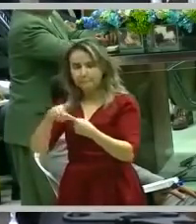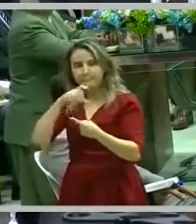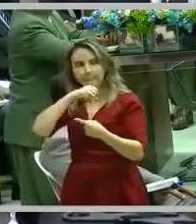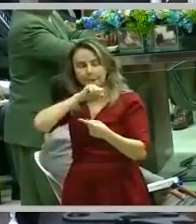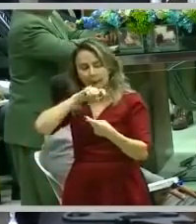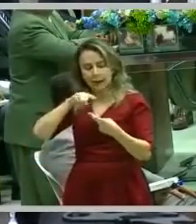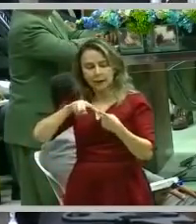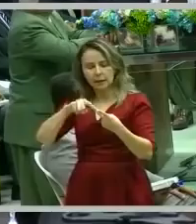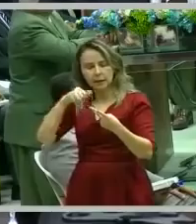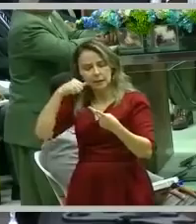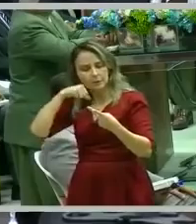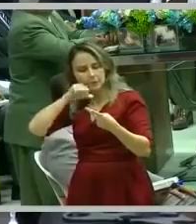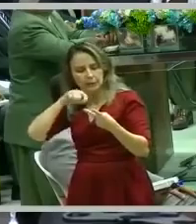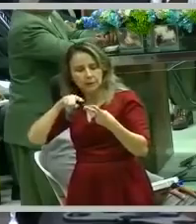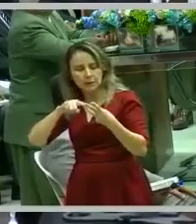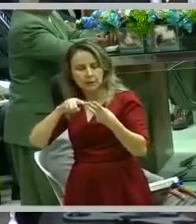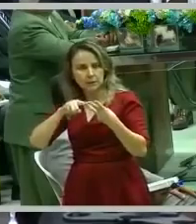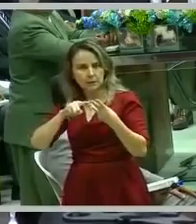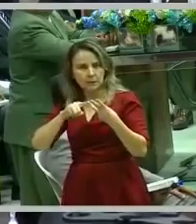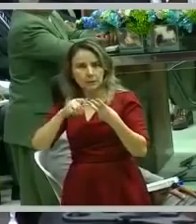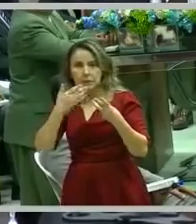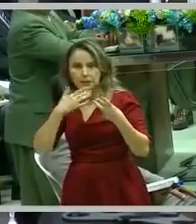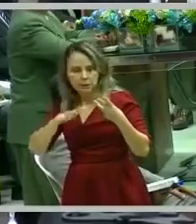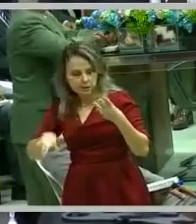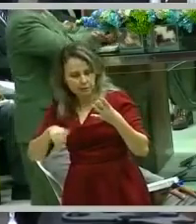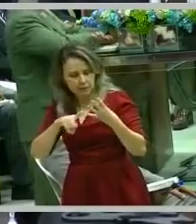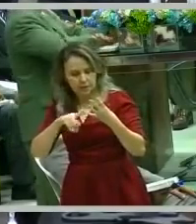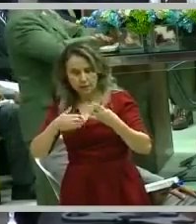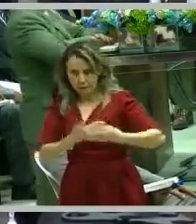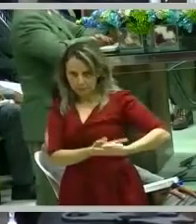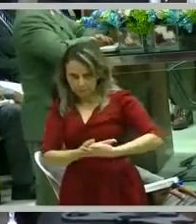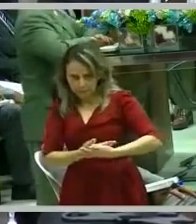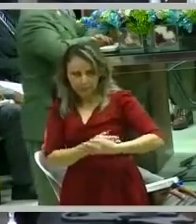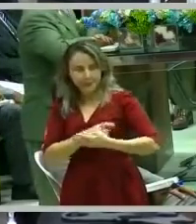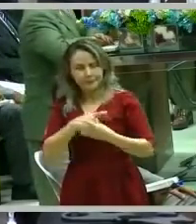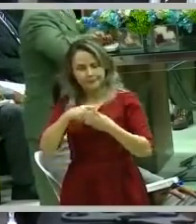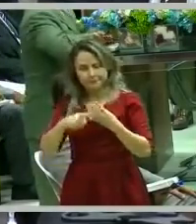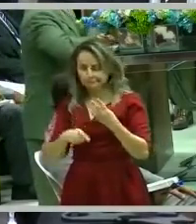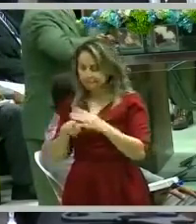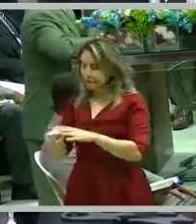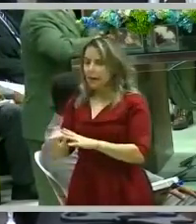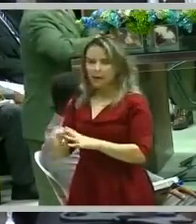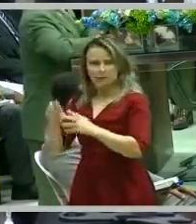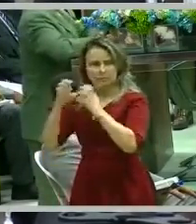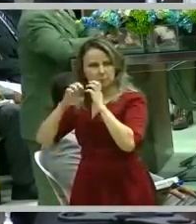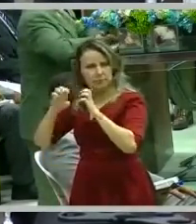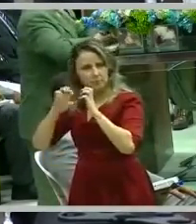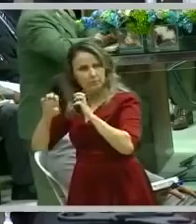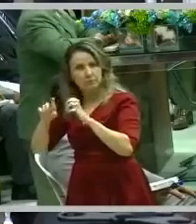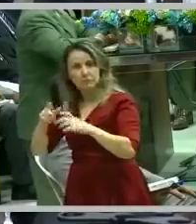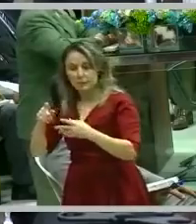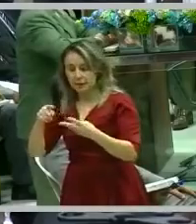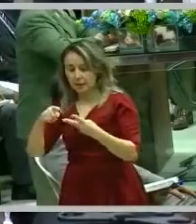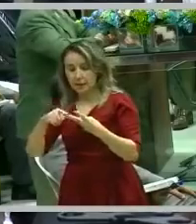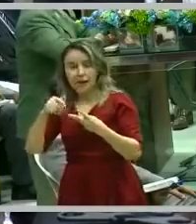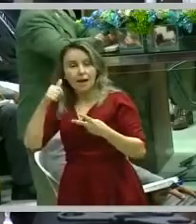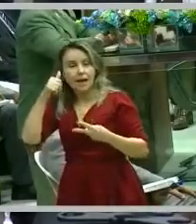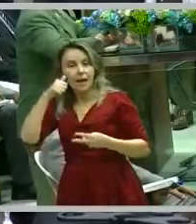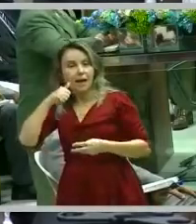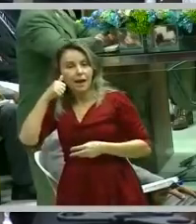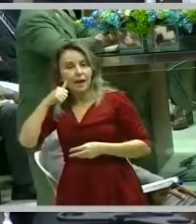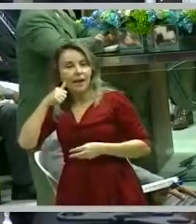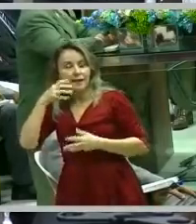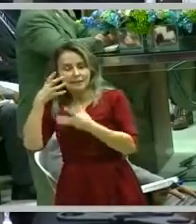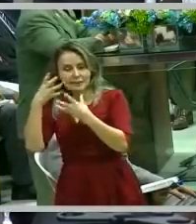um menino perigoso e um de braço. E nós pregamos e a mulher aceitou Jesus chorando e o velho ficou